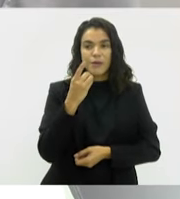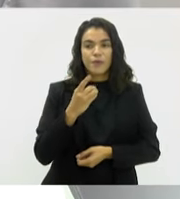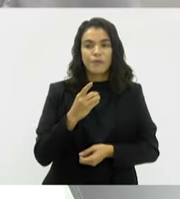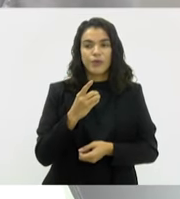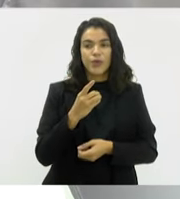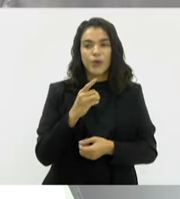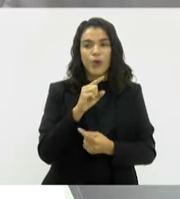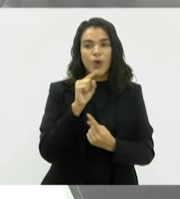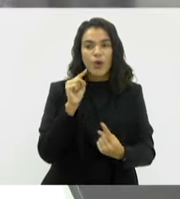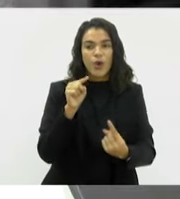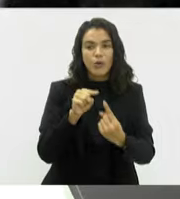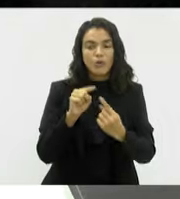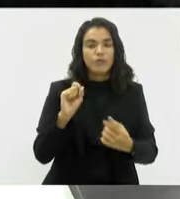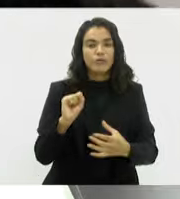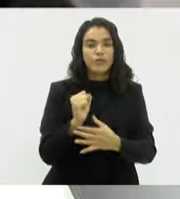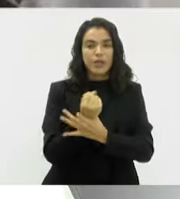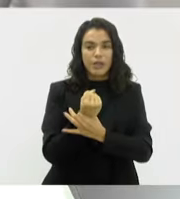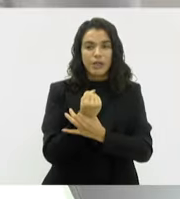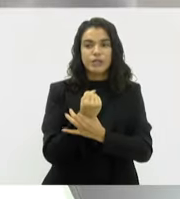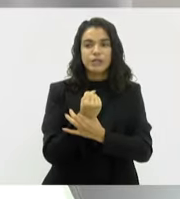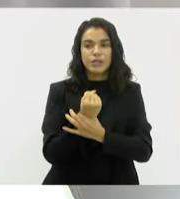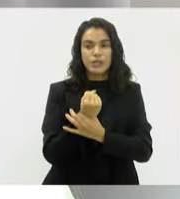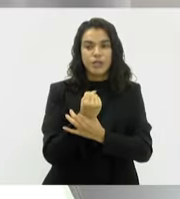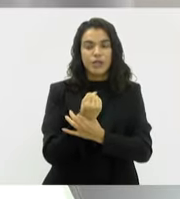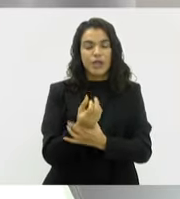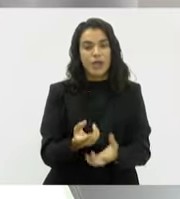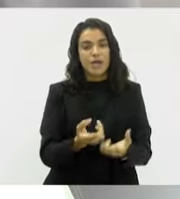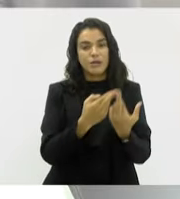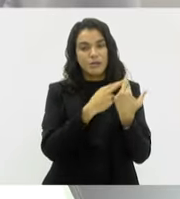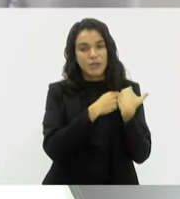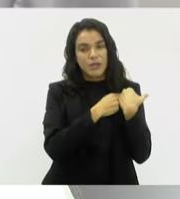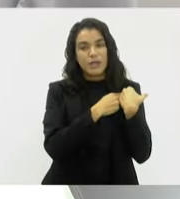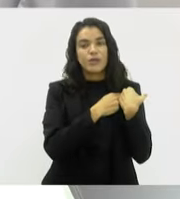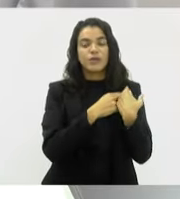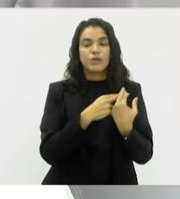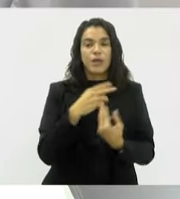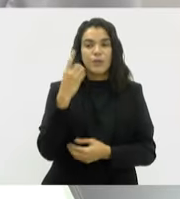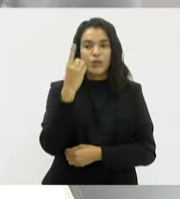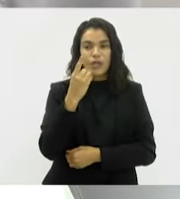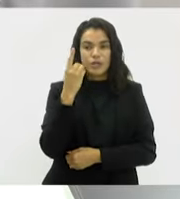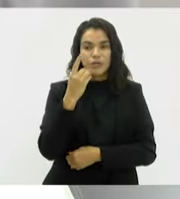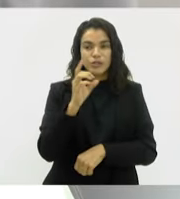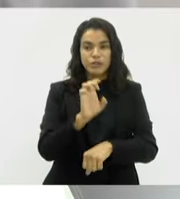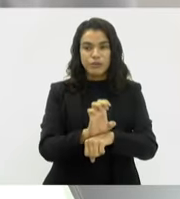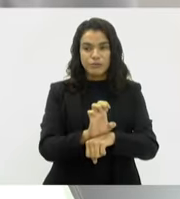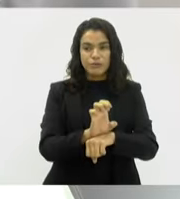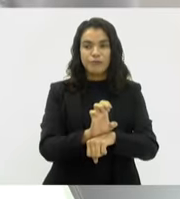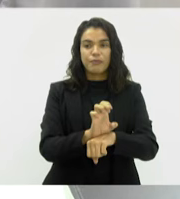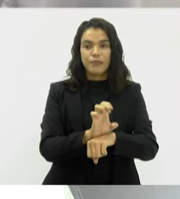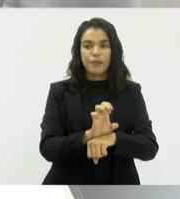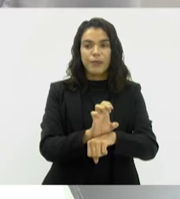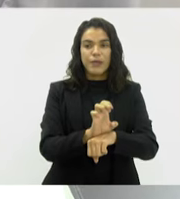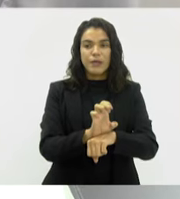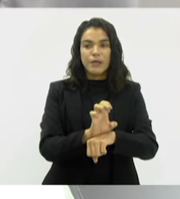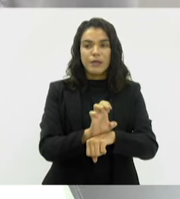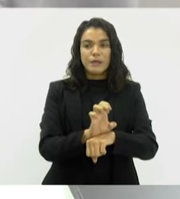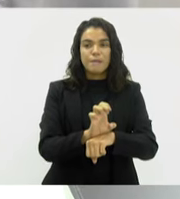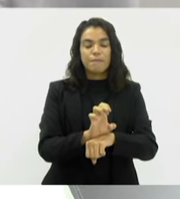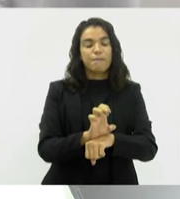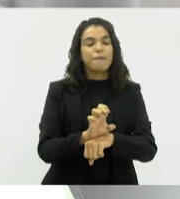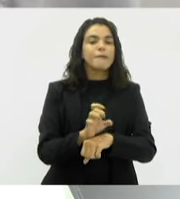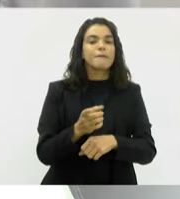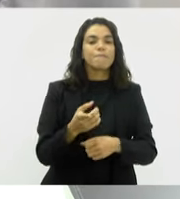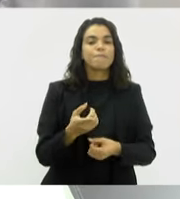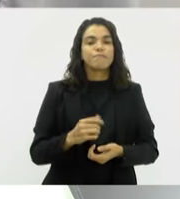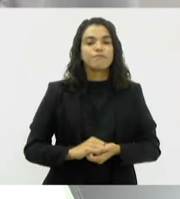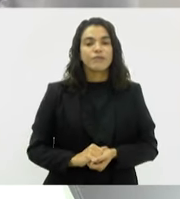sentido de garantir a competência dos deputados estaduais para legislar em matérias tributárias, sem